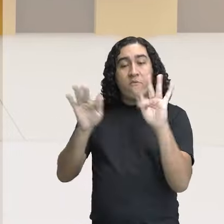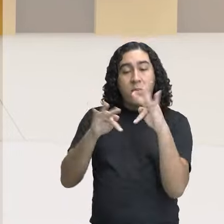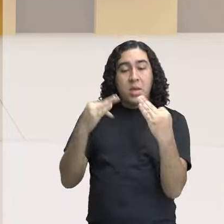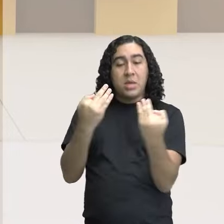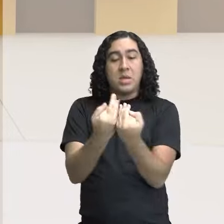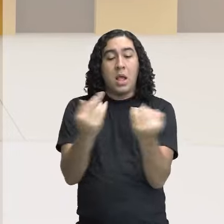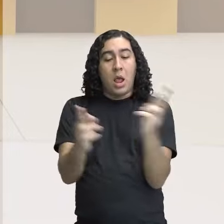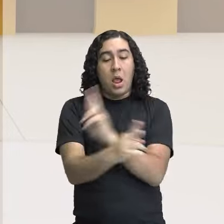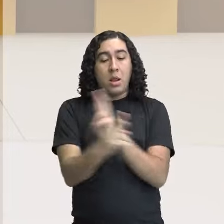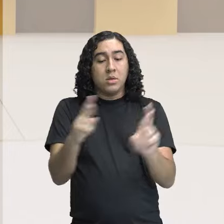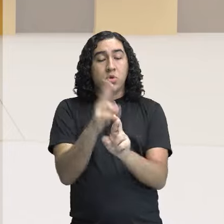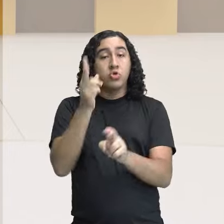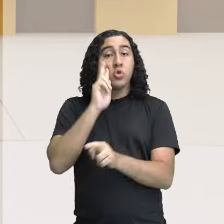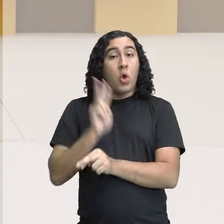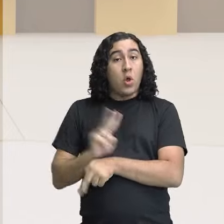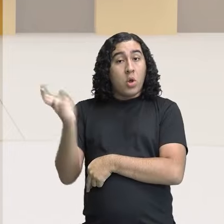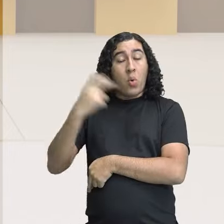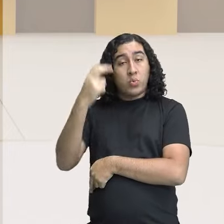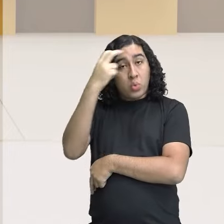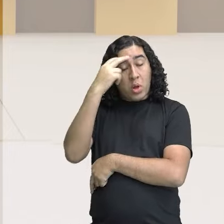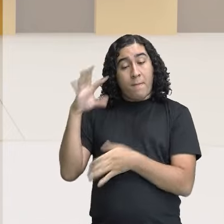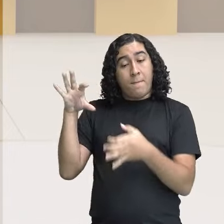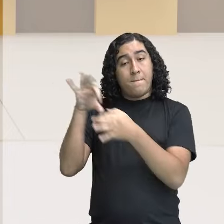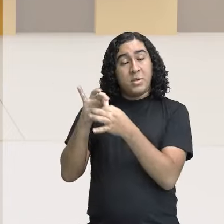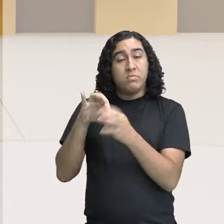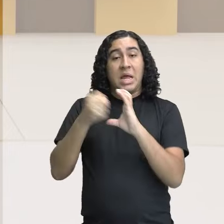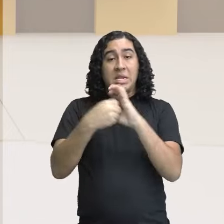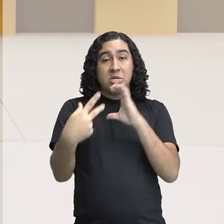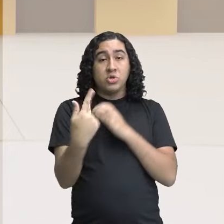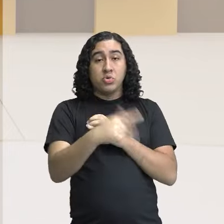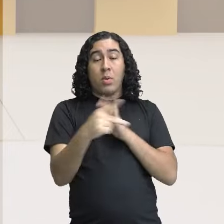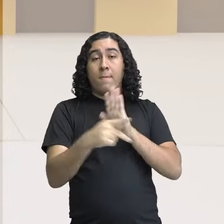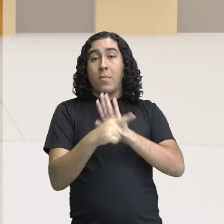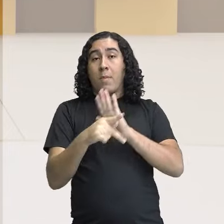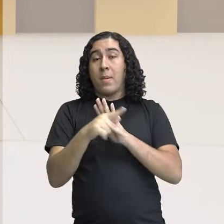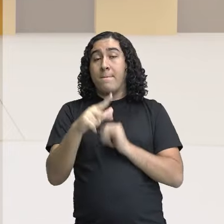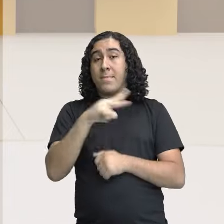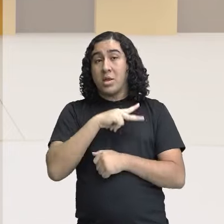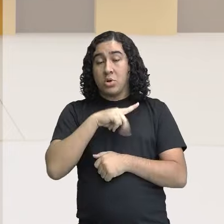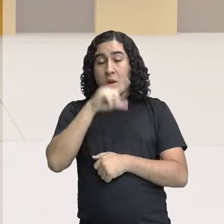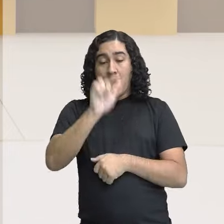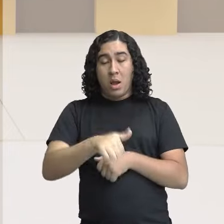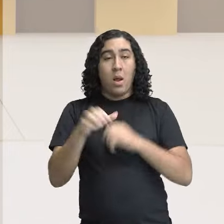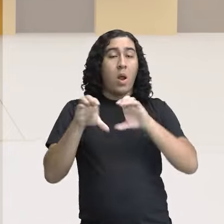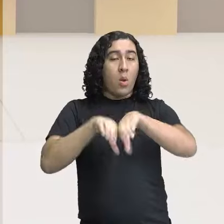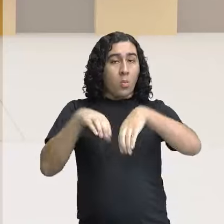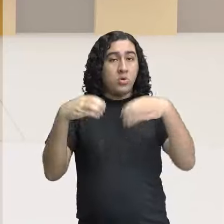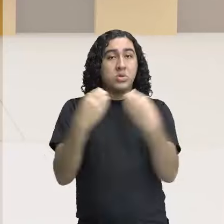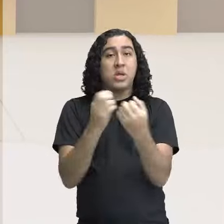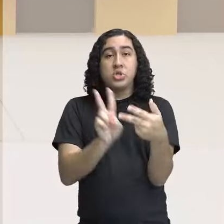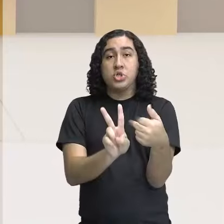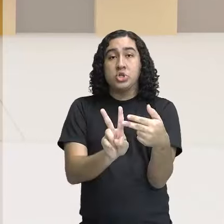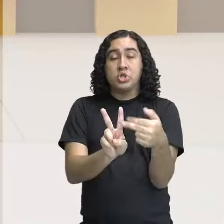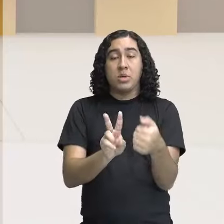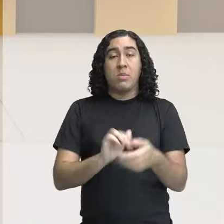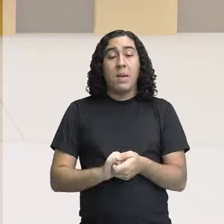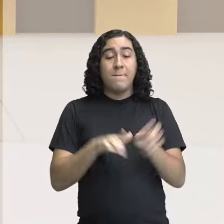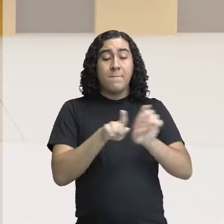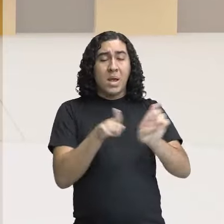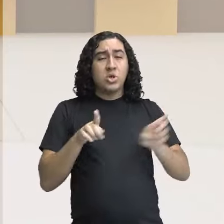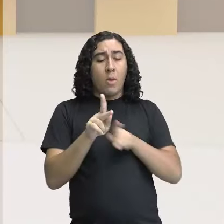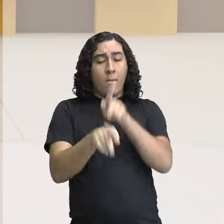relações histórico-culturais que caracteriza essa comunidade indígena. Mas todos esses